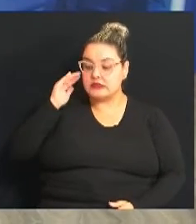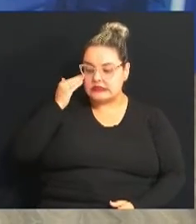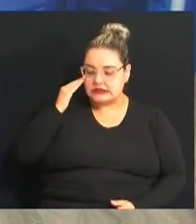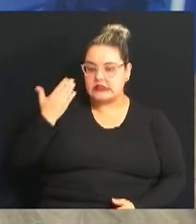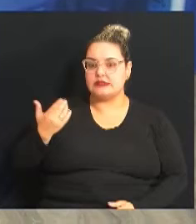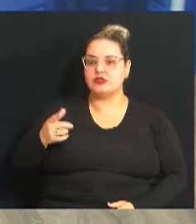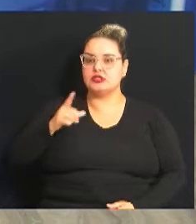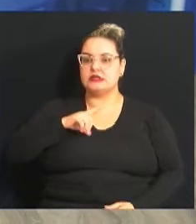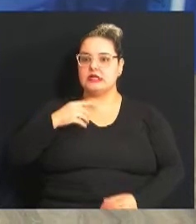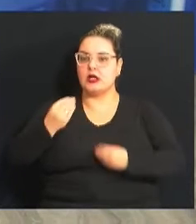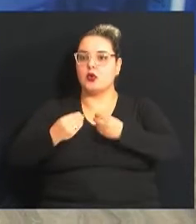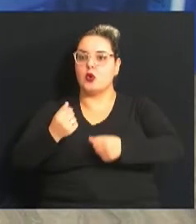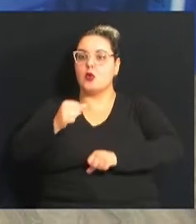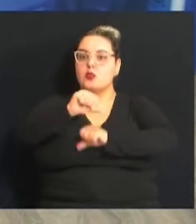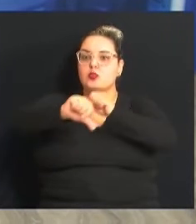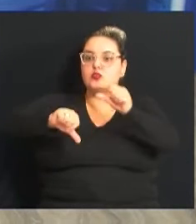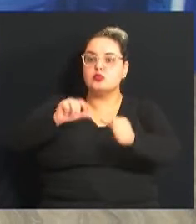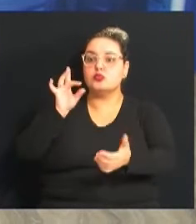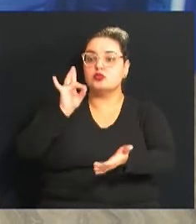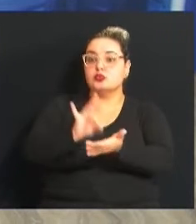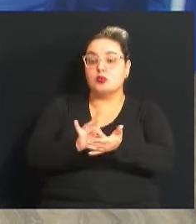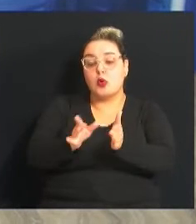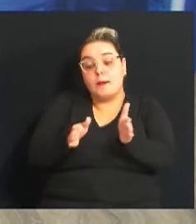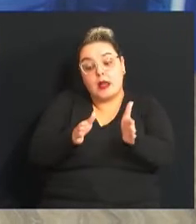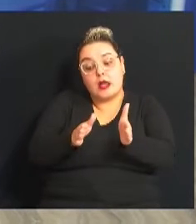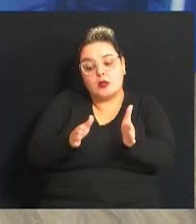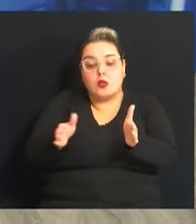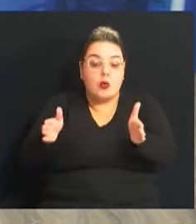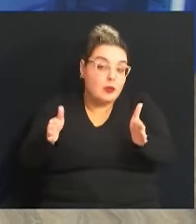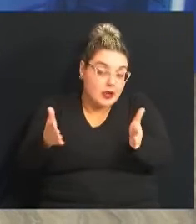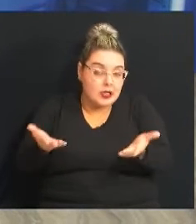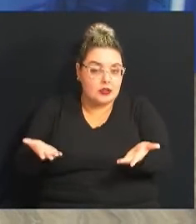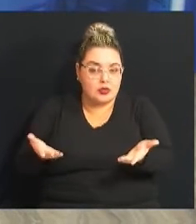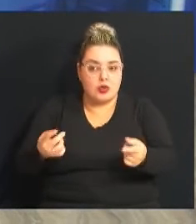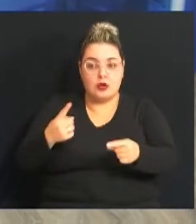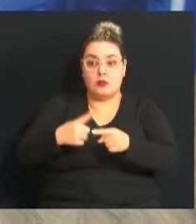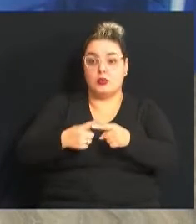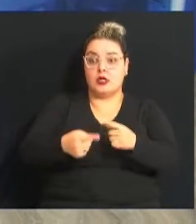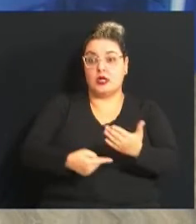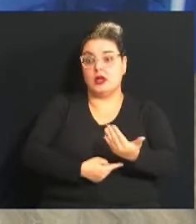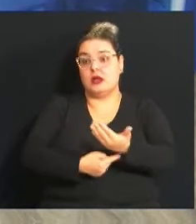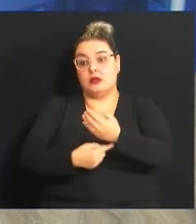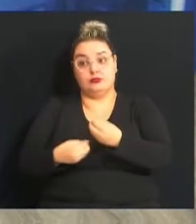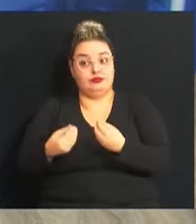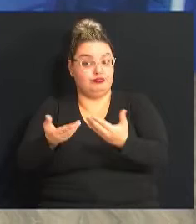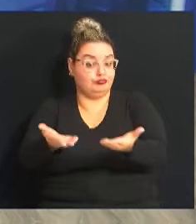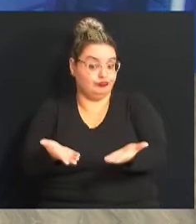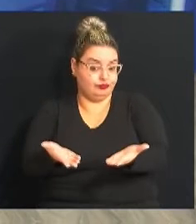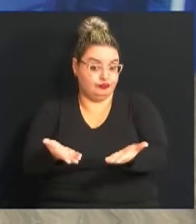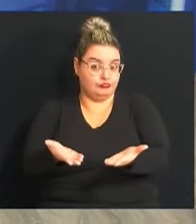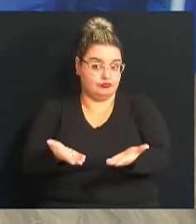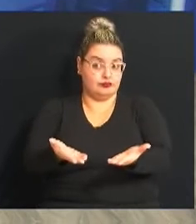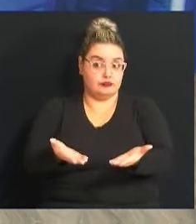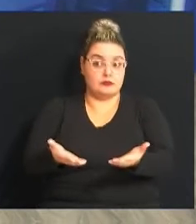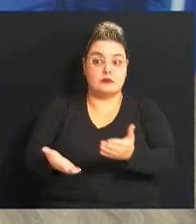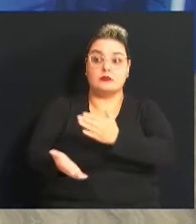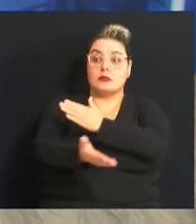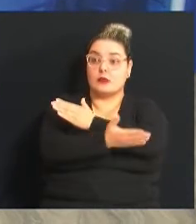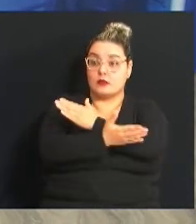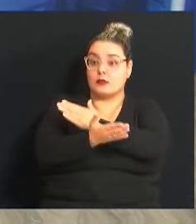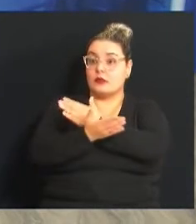essa realidade, pelo menos a curto ou médio prazo? Porque a tecnologia está aí, ela nos ajuda, ela